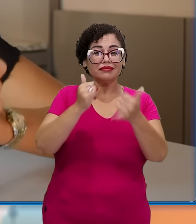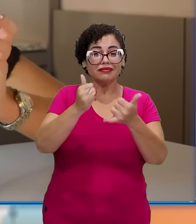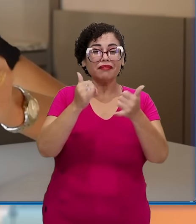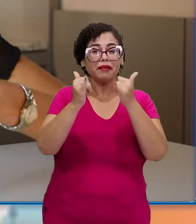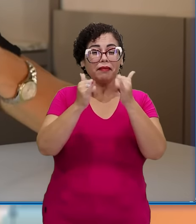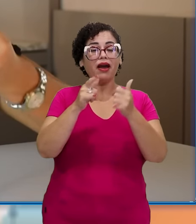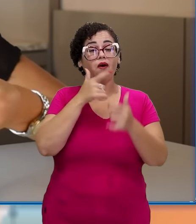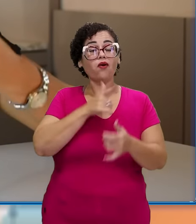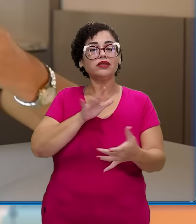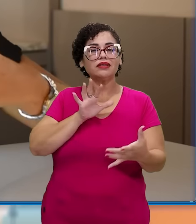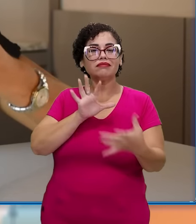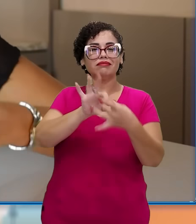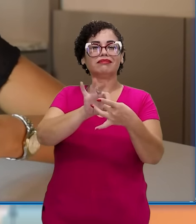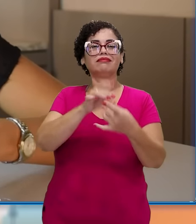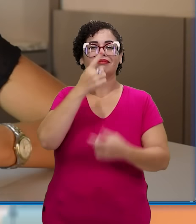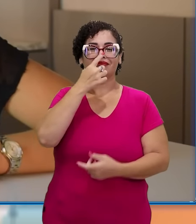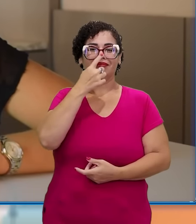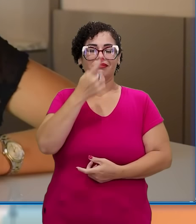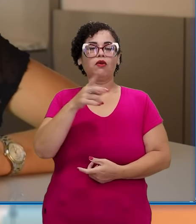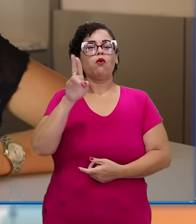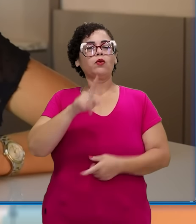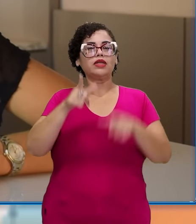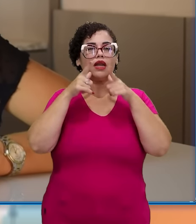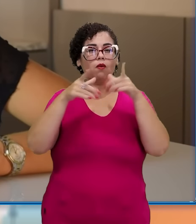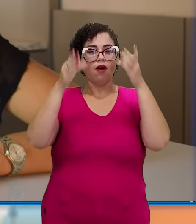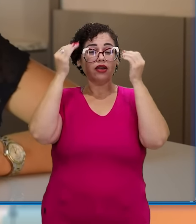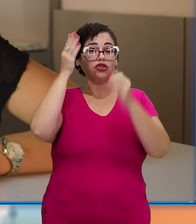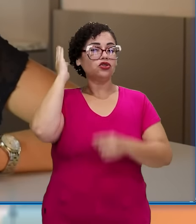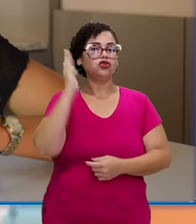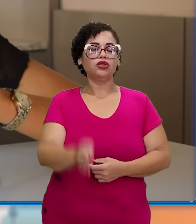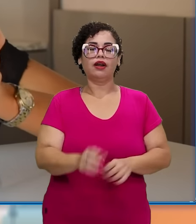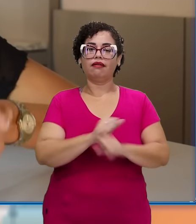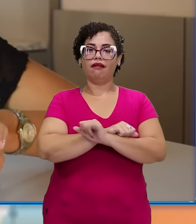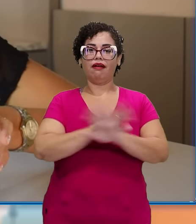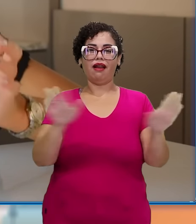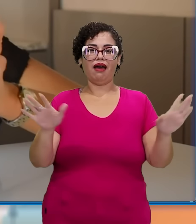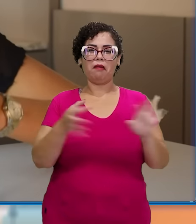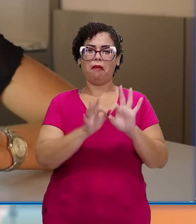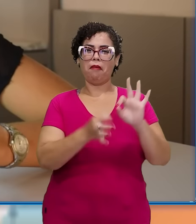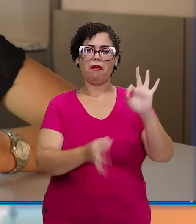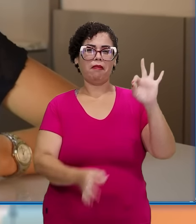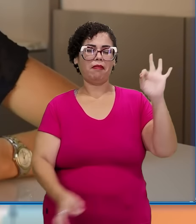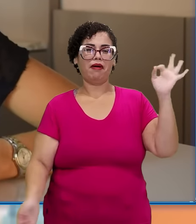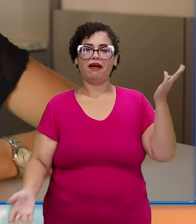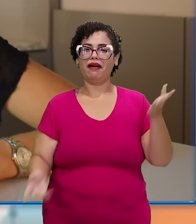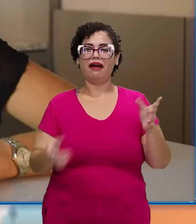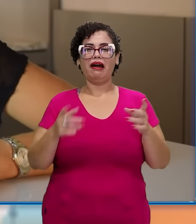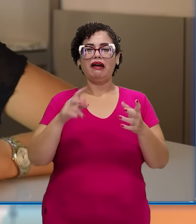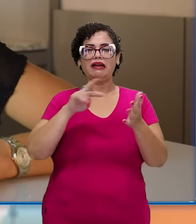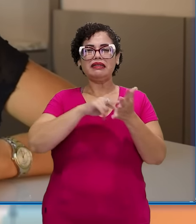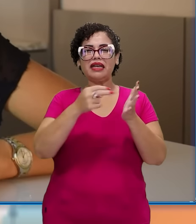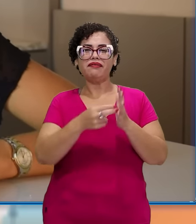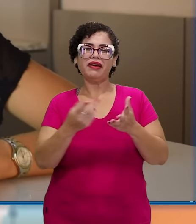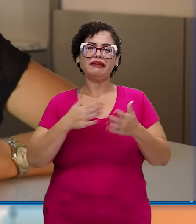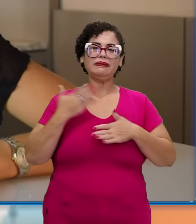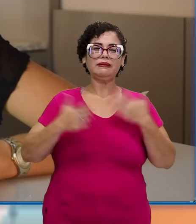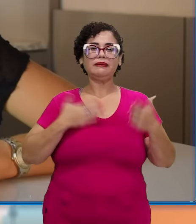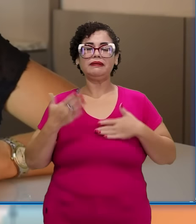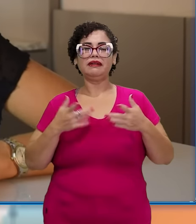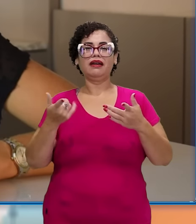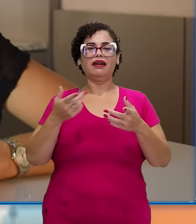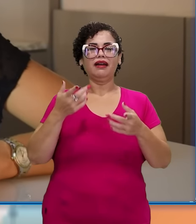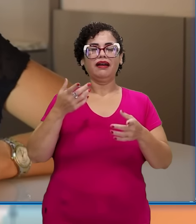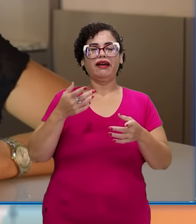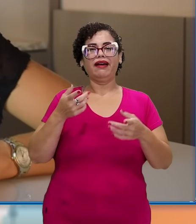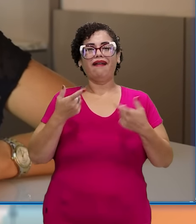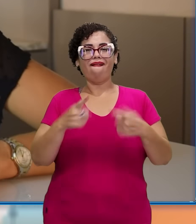interesses para construir um bom vínculo e usando sempre uma linguagem direta e Clara que não contenha ambiguidades